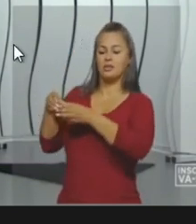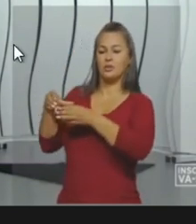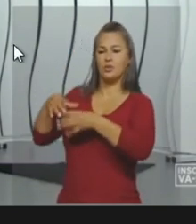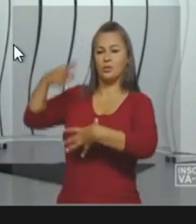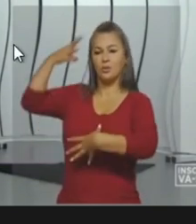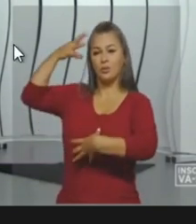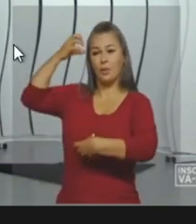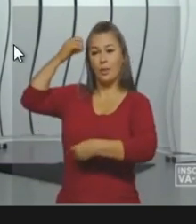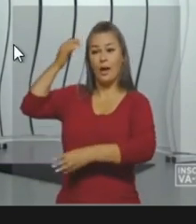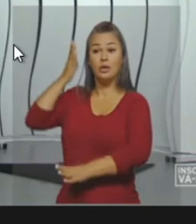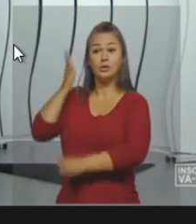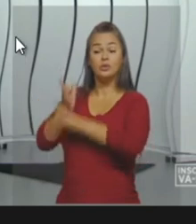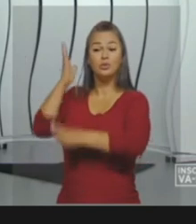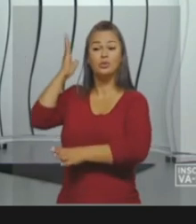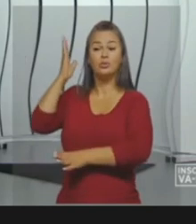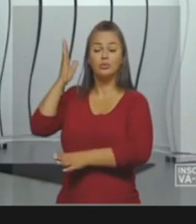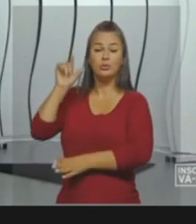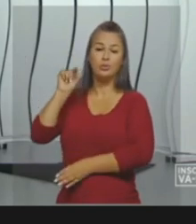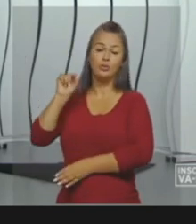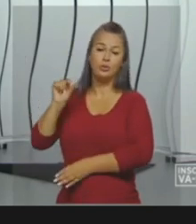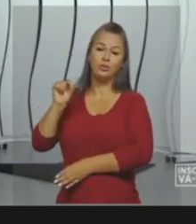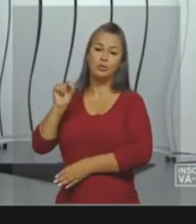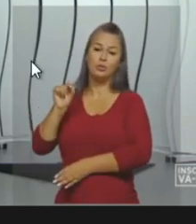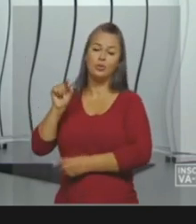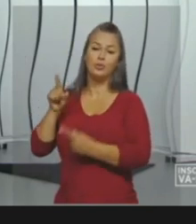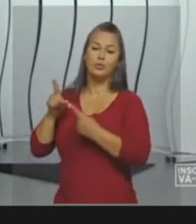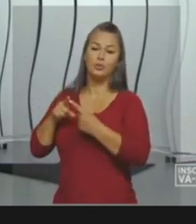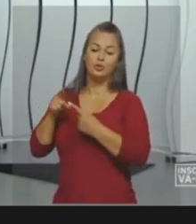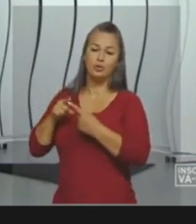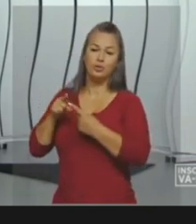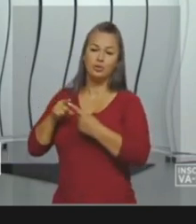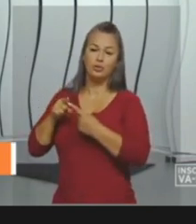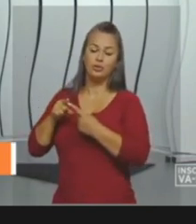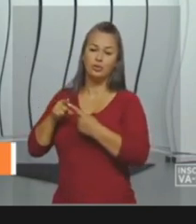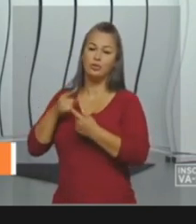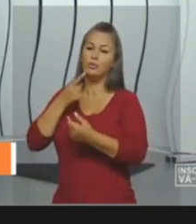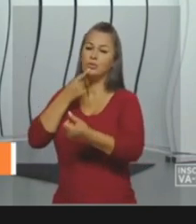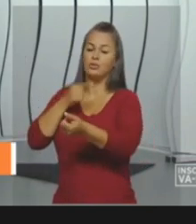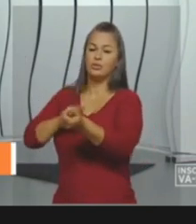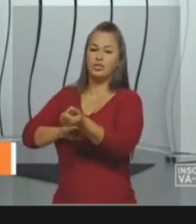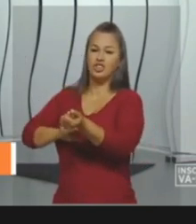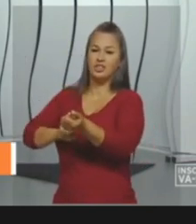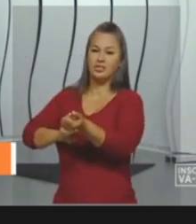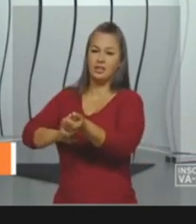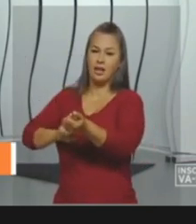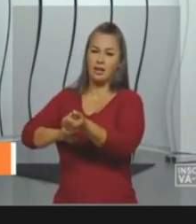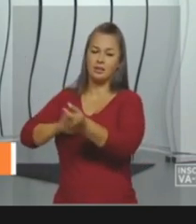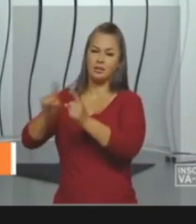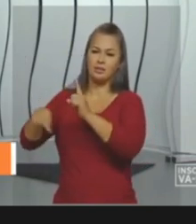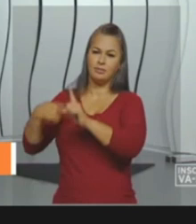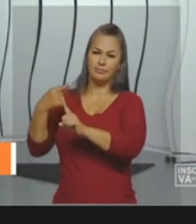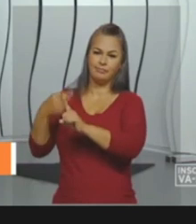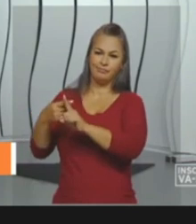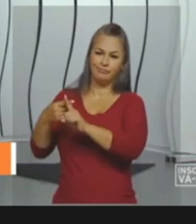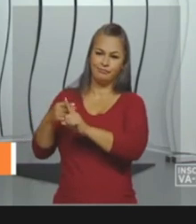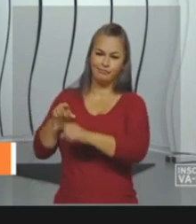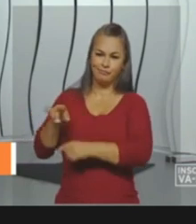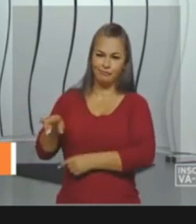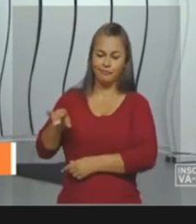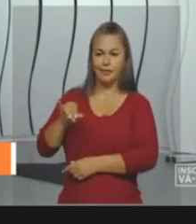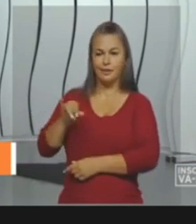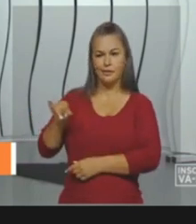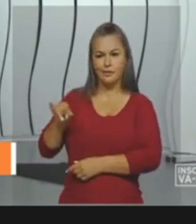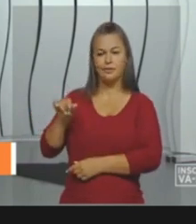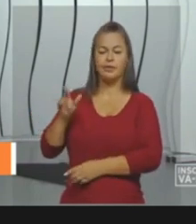de fator primeiro. Então o sistema RH, por causa dos macacos rezos, onde foi descoberto, E é isso que vai determinar se uma pessoa tem um